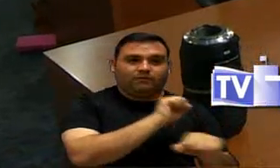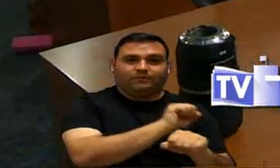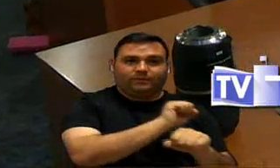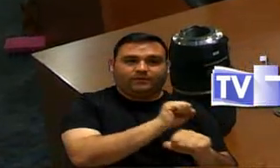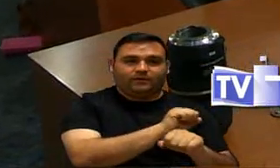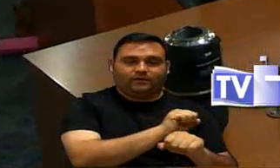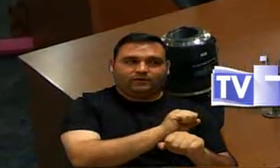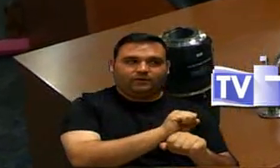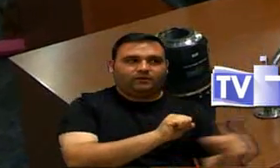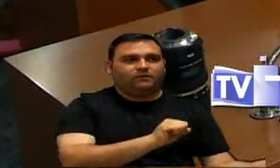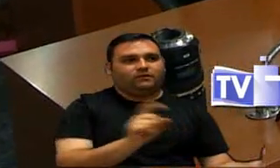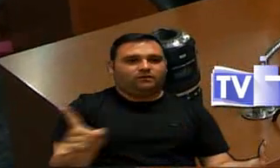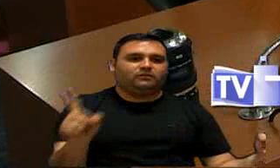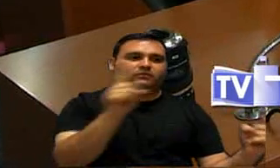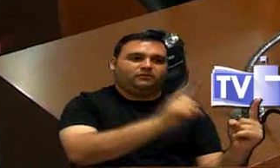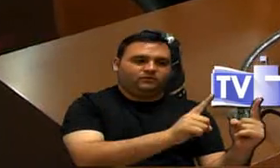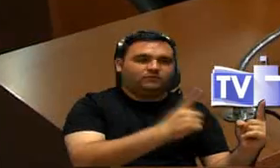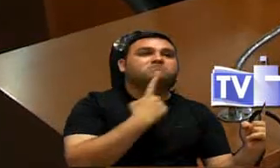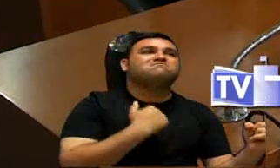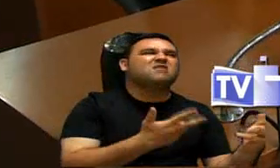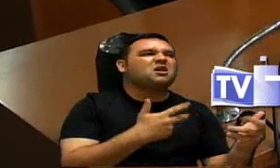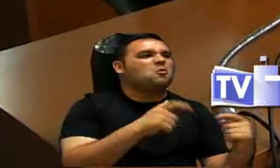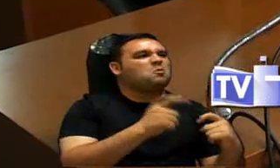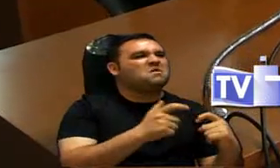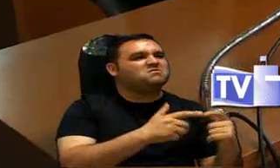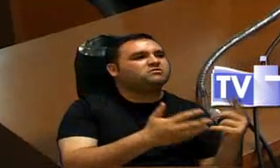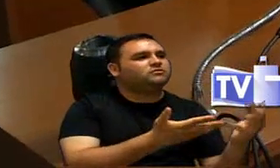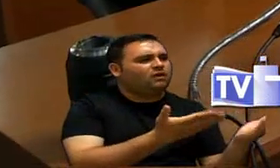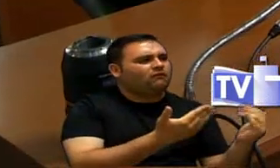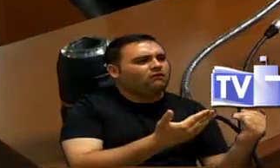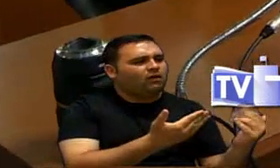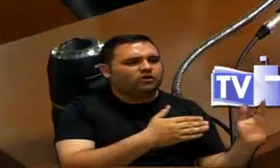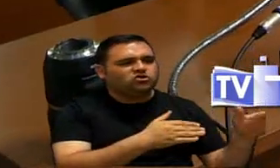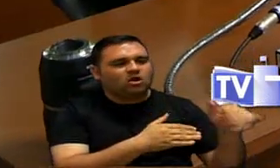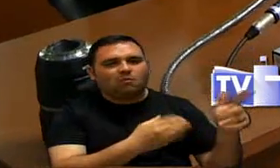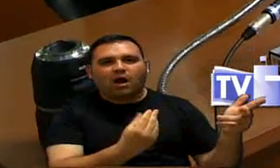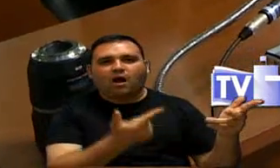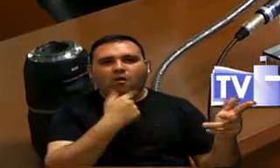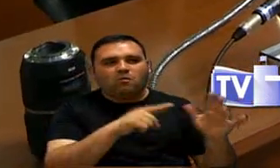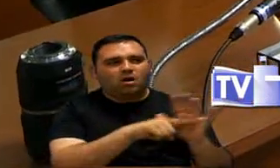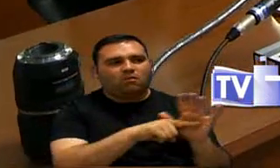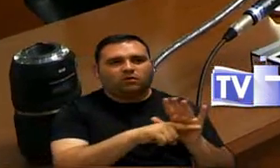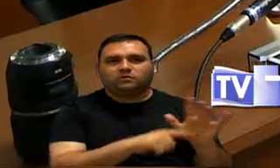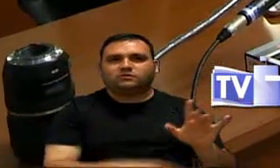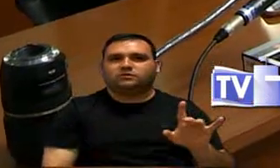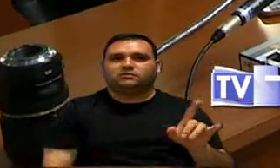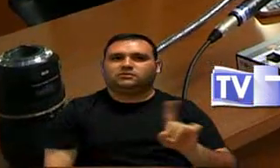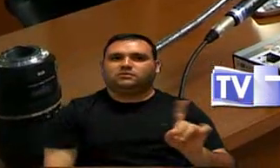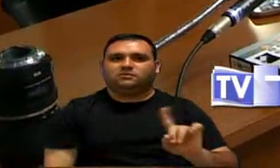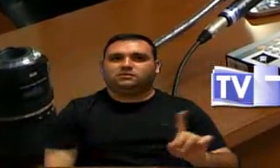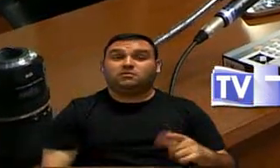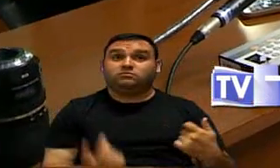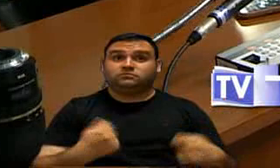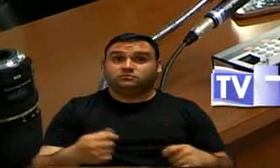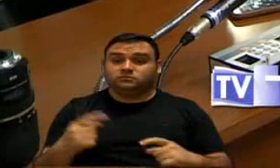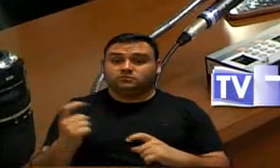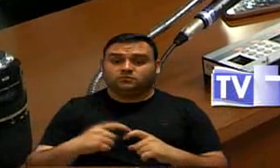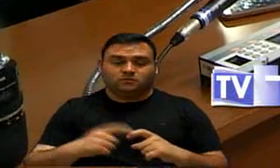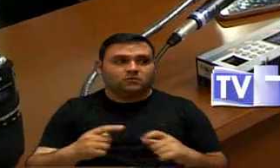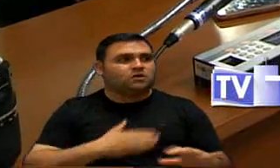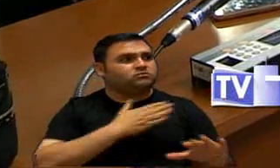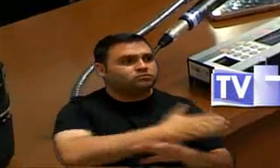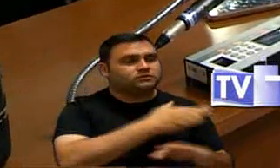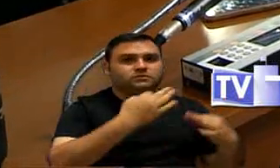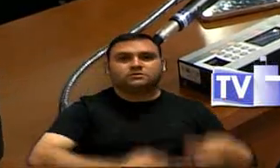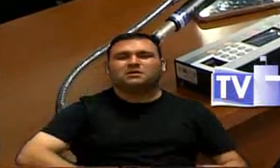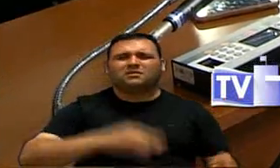esperando... A vontade do IML, a presença do legista. Então, olha, nós temos aqui falhas